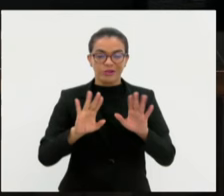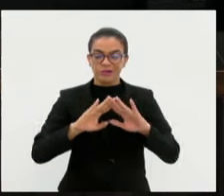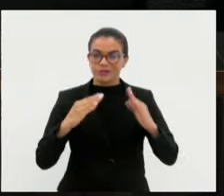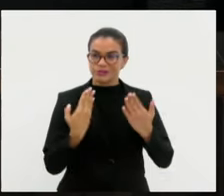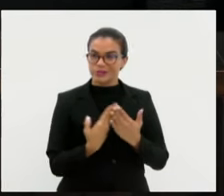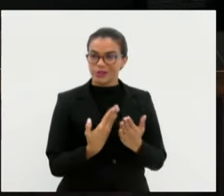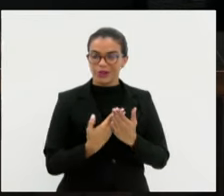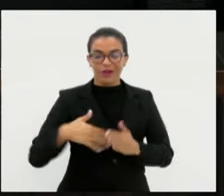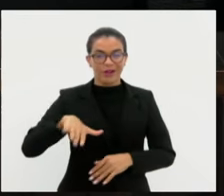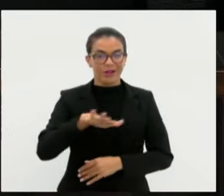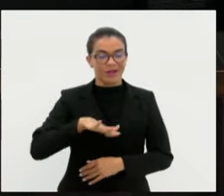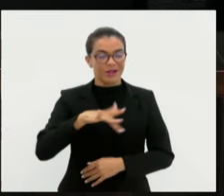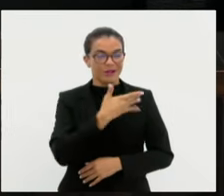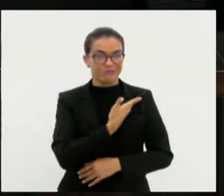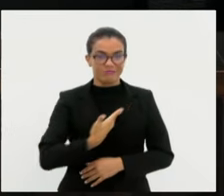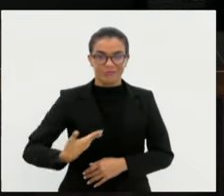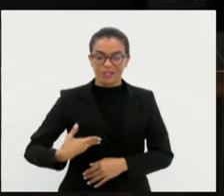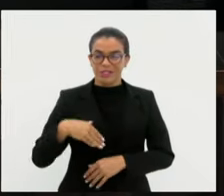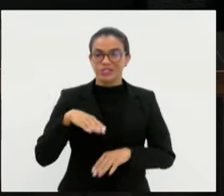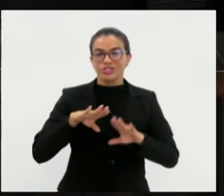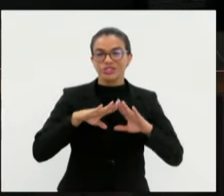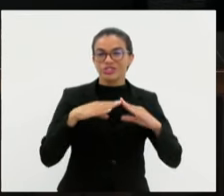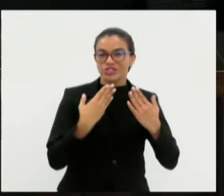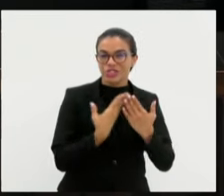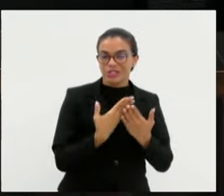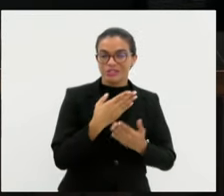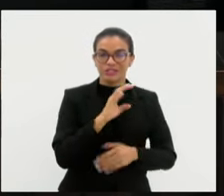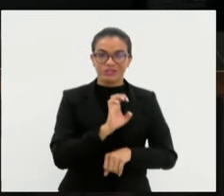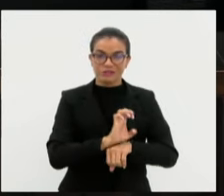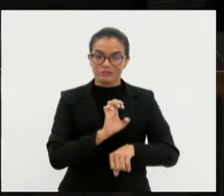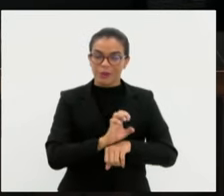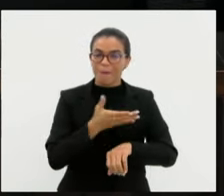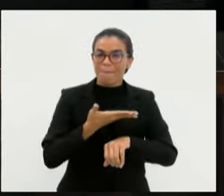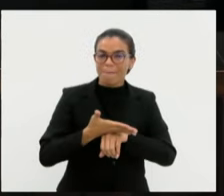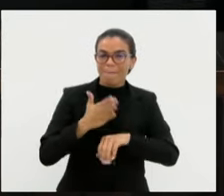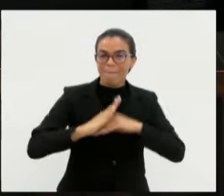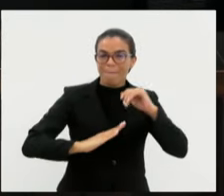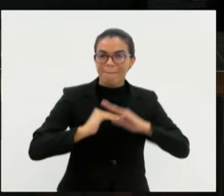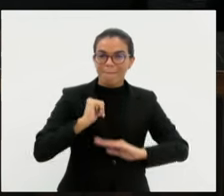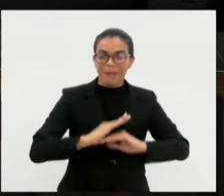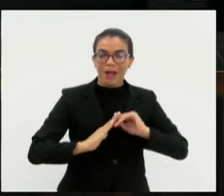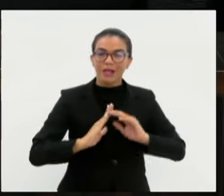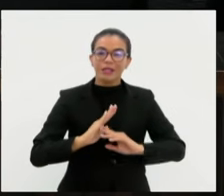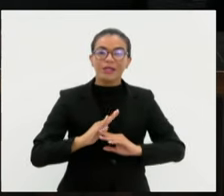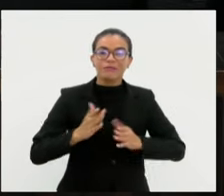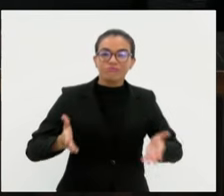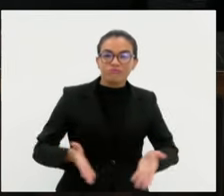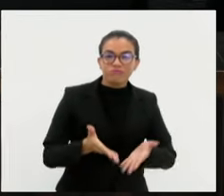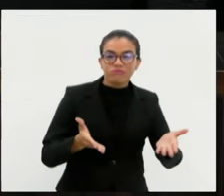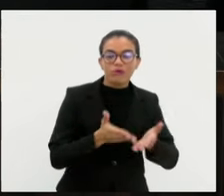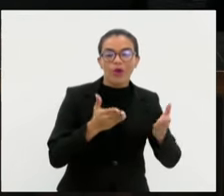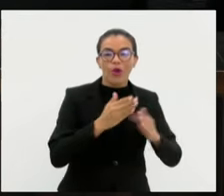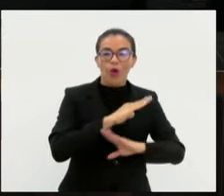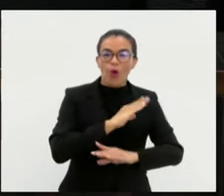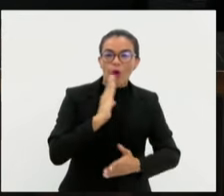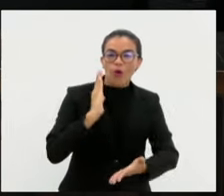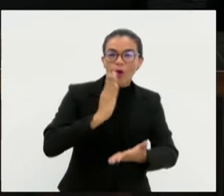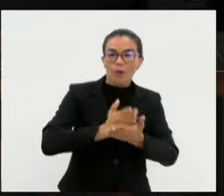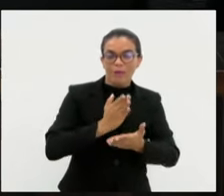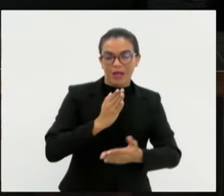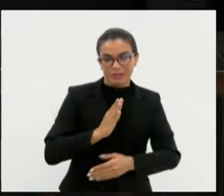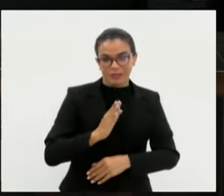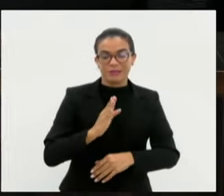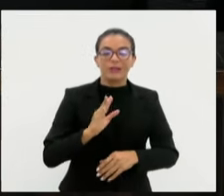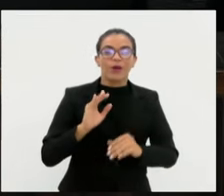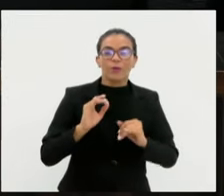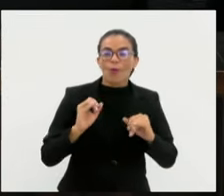da rede pública estadual de ensino para a prática de atividades de combate à insegurança alimentar e nutricional do Estado do